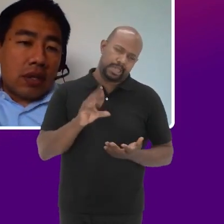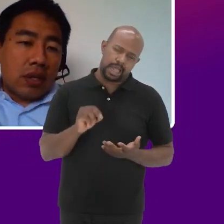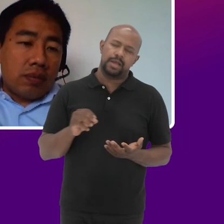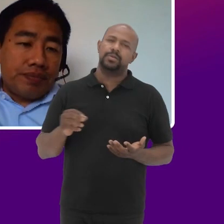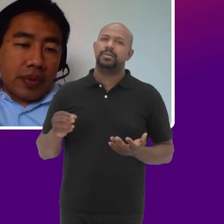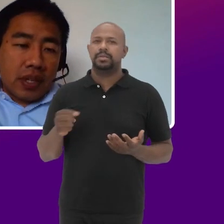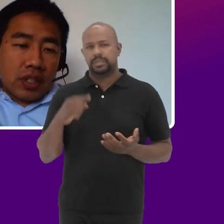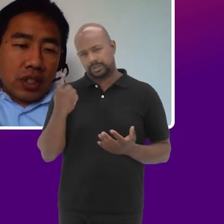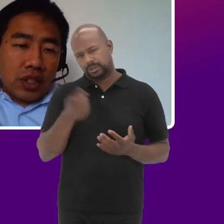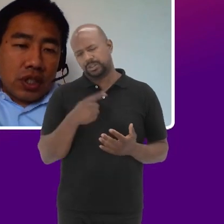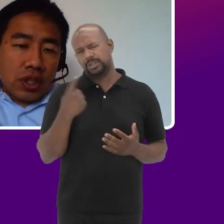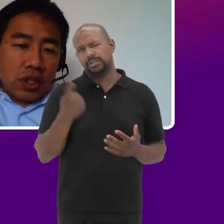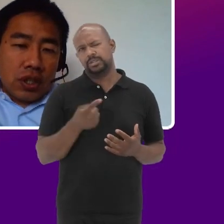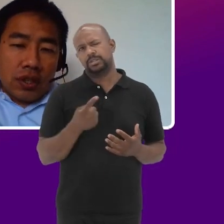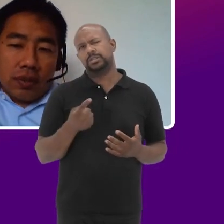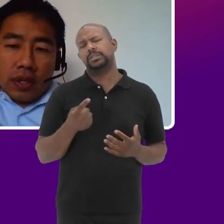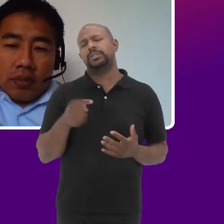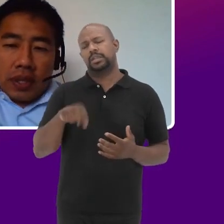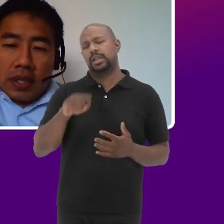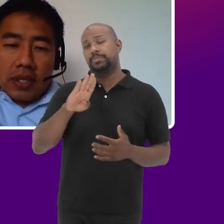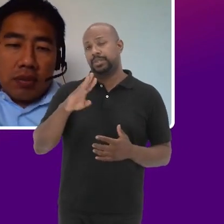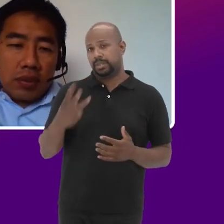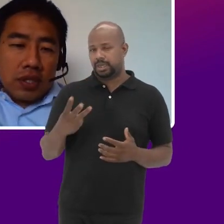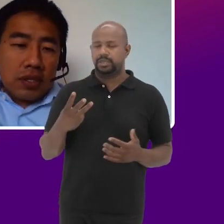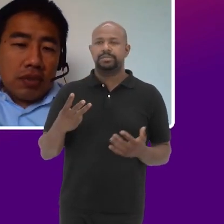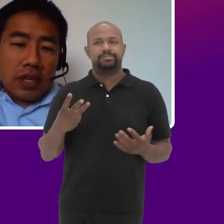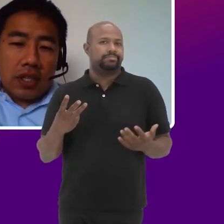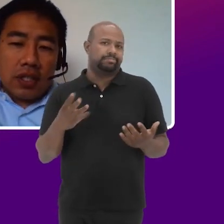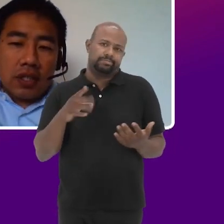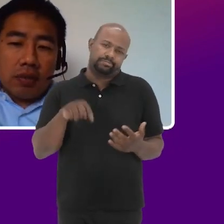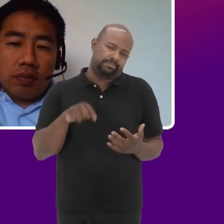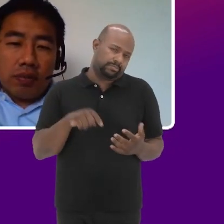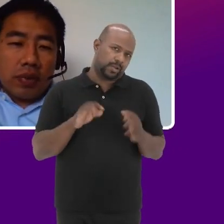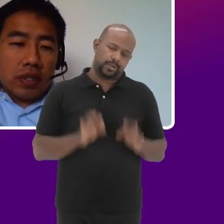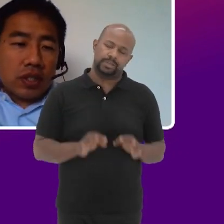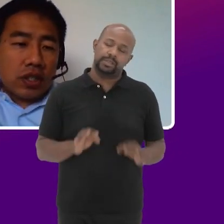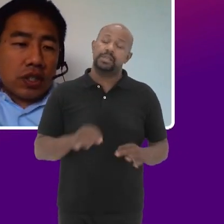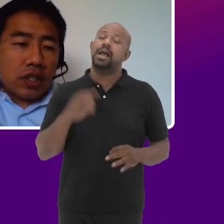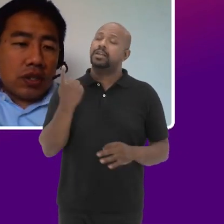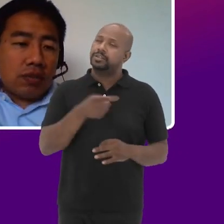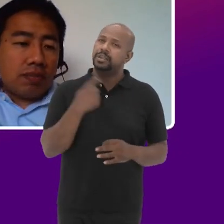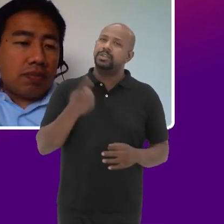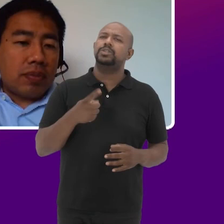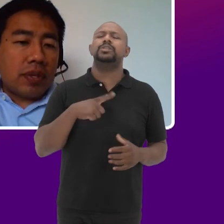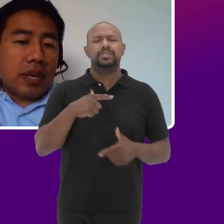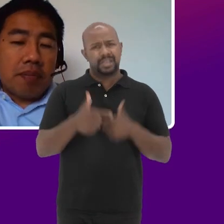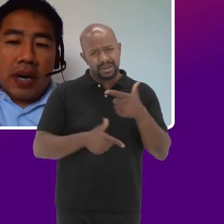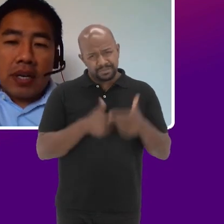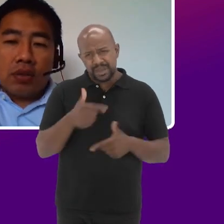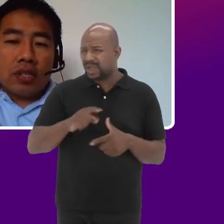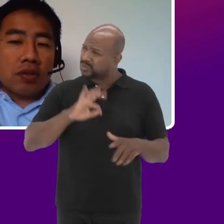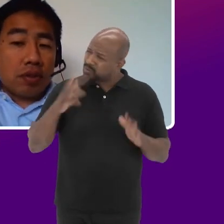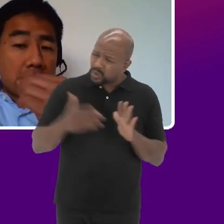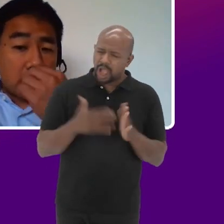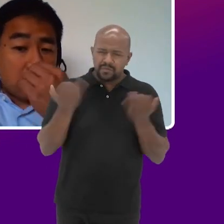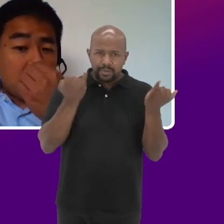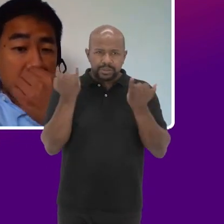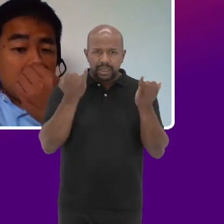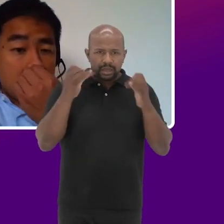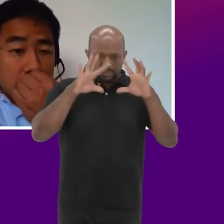é claro que a gente, aqui na B3, não podia ser diferente, a gente trabalha todas